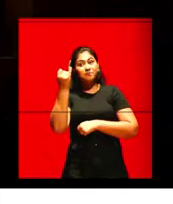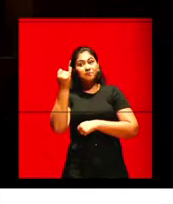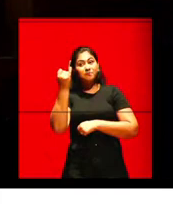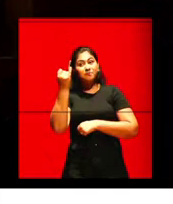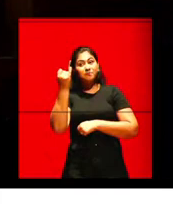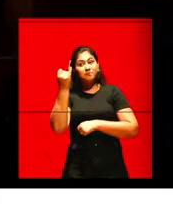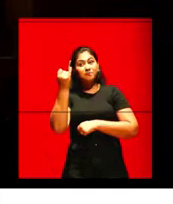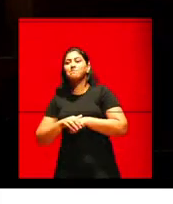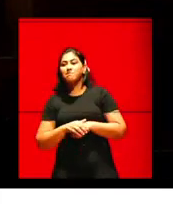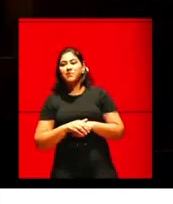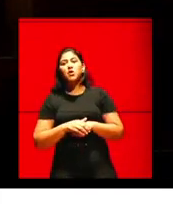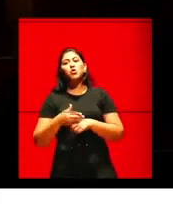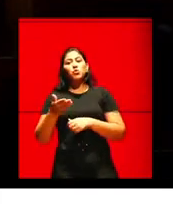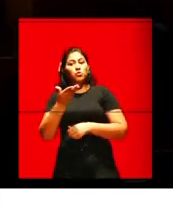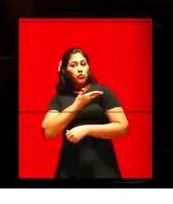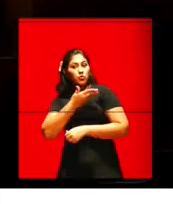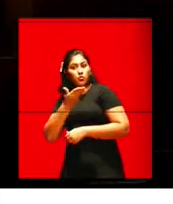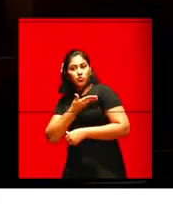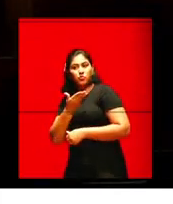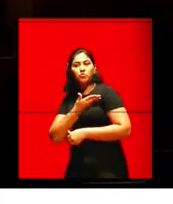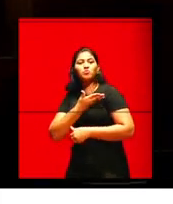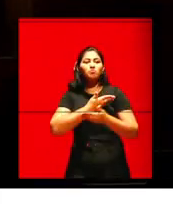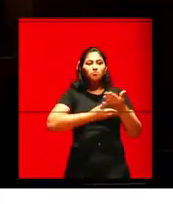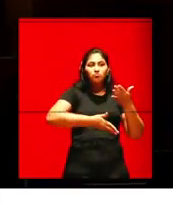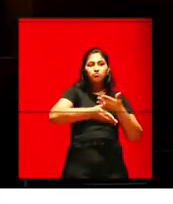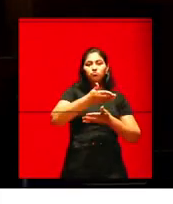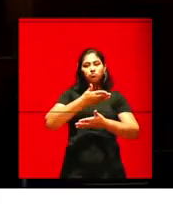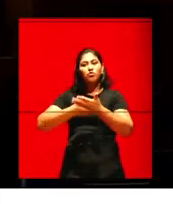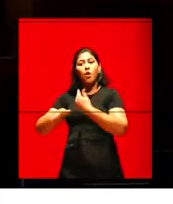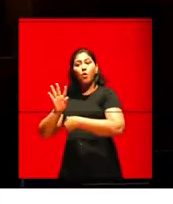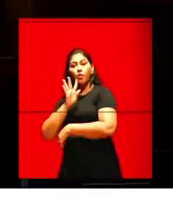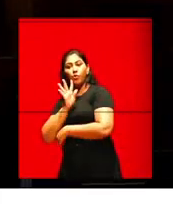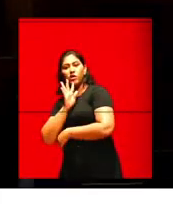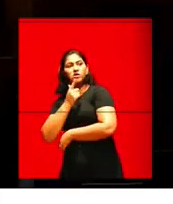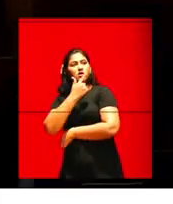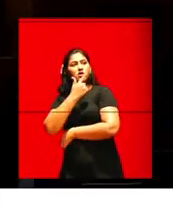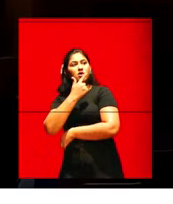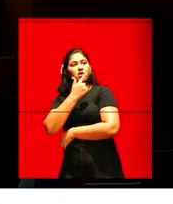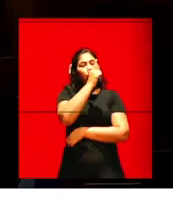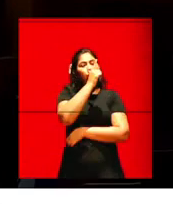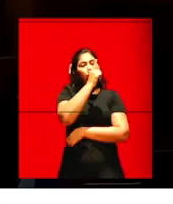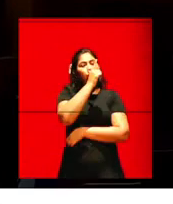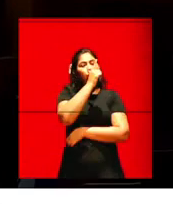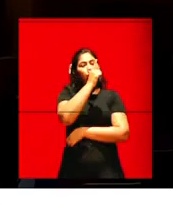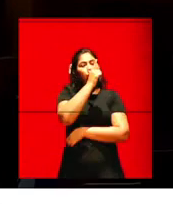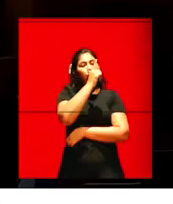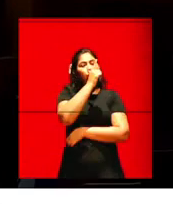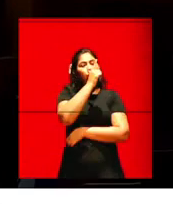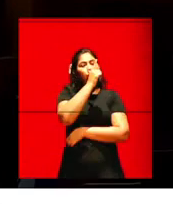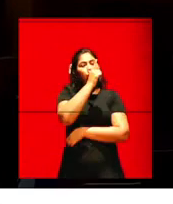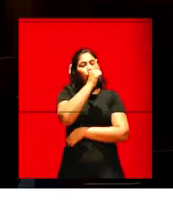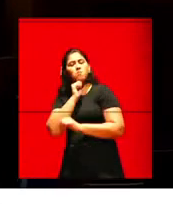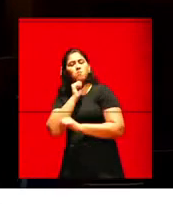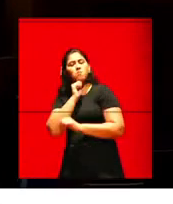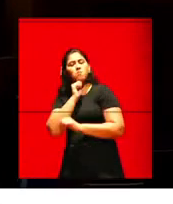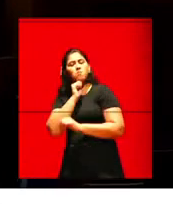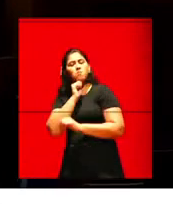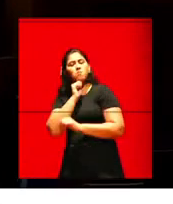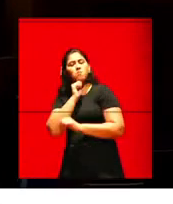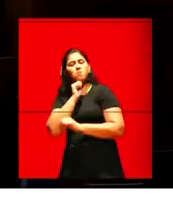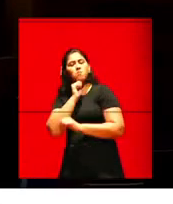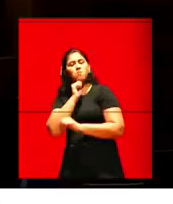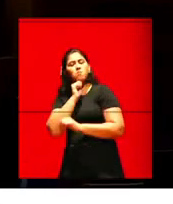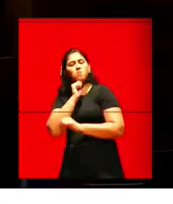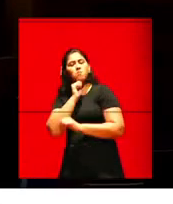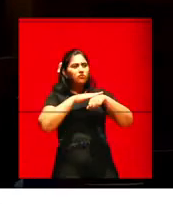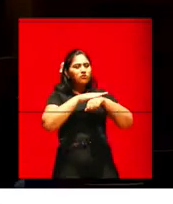de vocês uns com os outros, dividir, conhecer os colegas de outra escola, se comunicarem, né? E